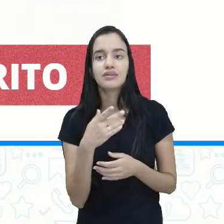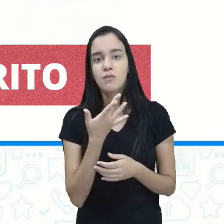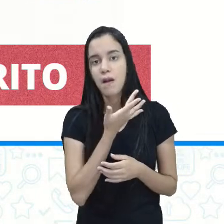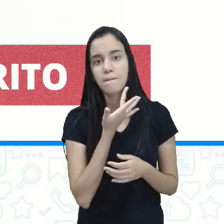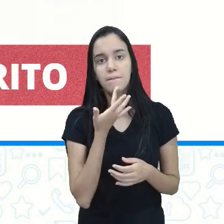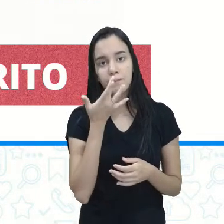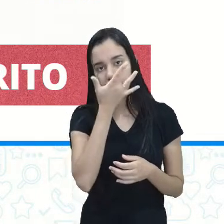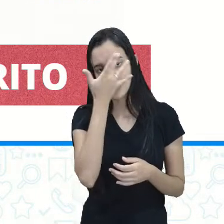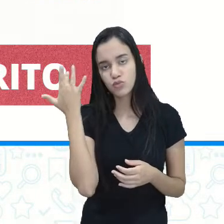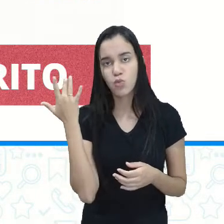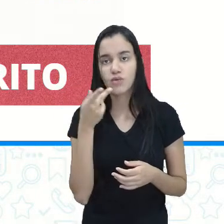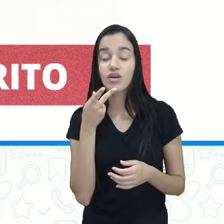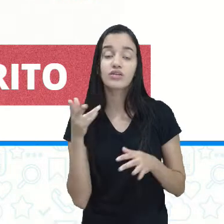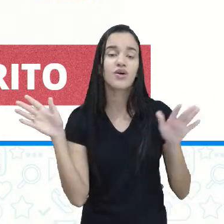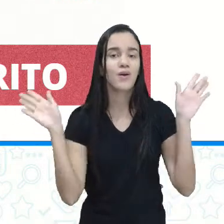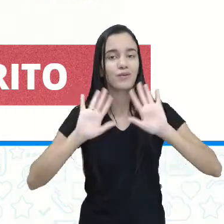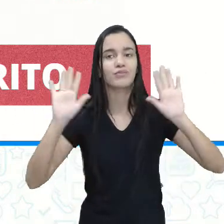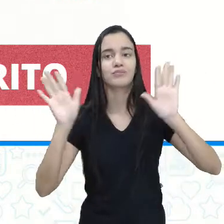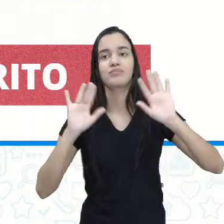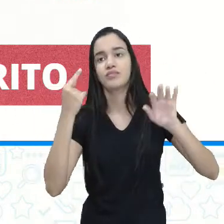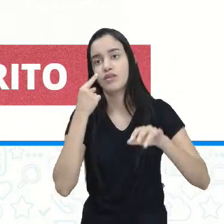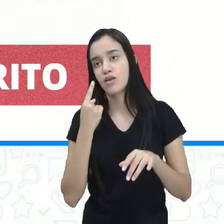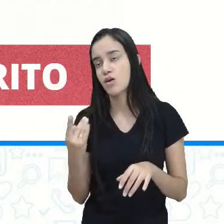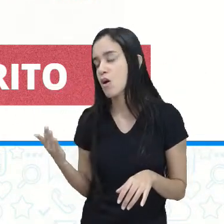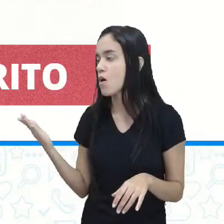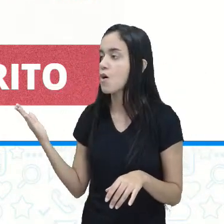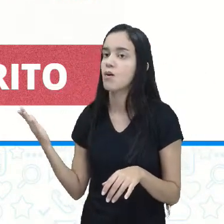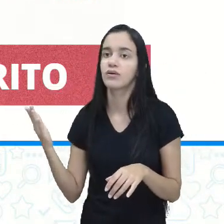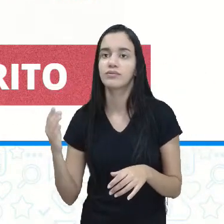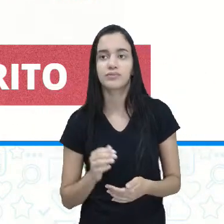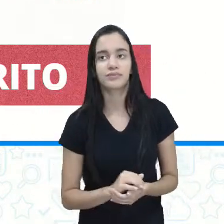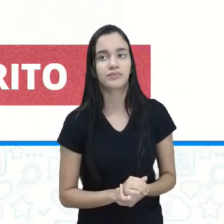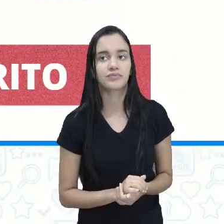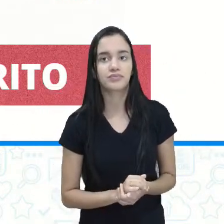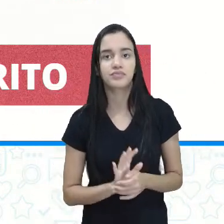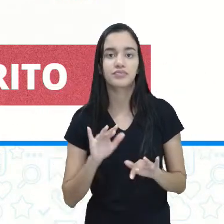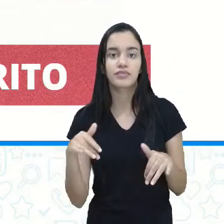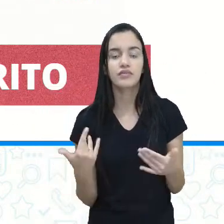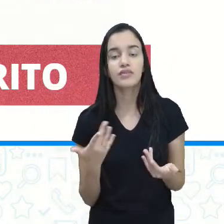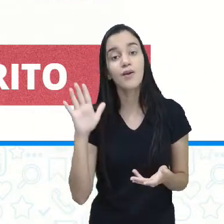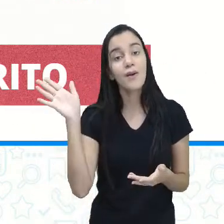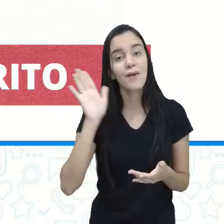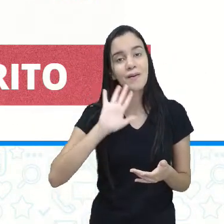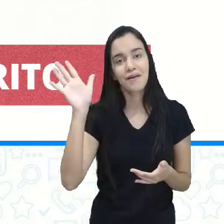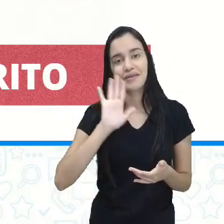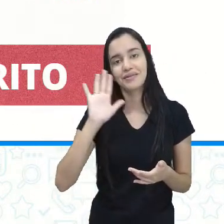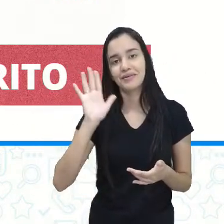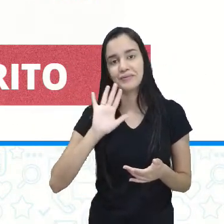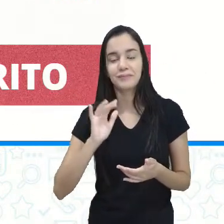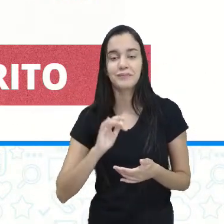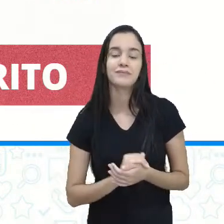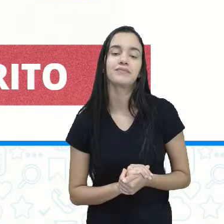aí, olha, olá, olha como é então um balão de fala, olá.